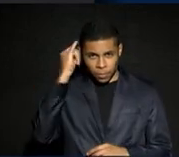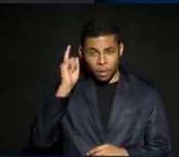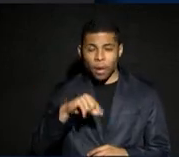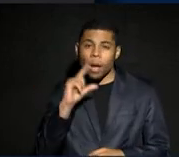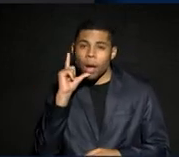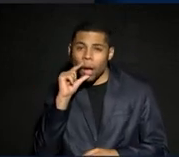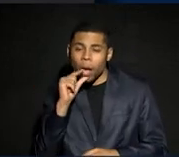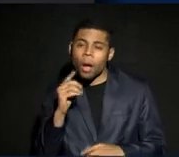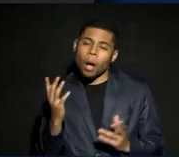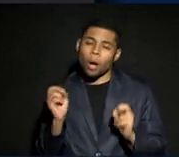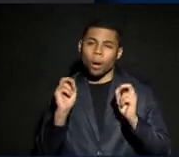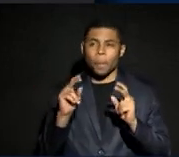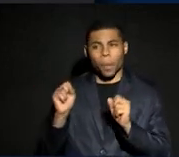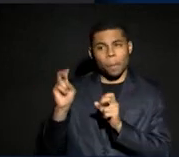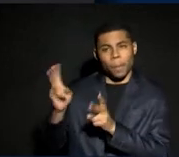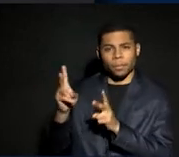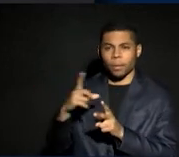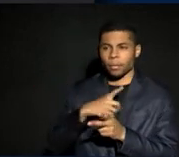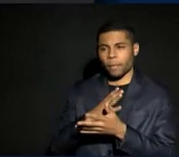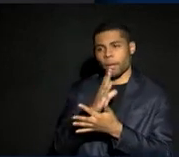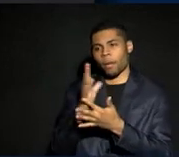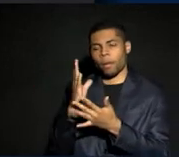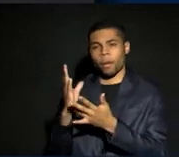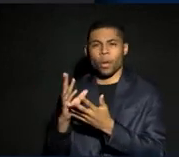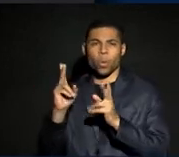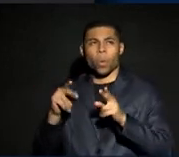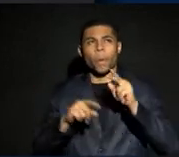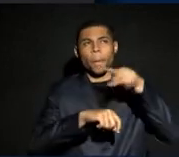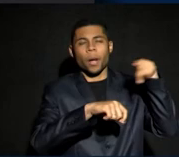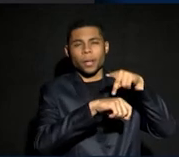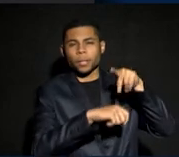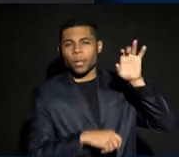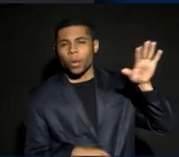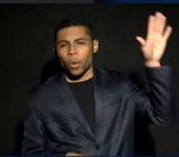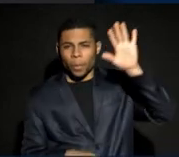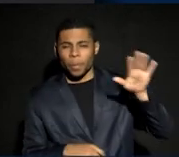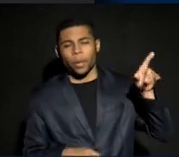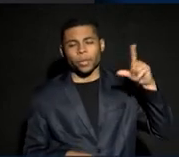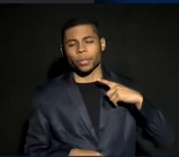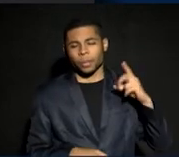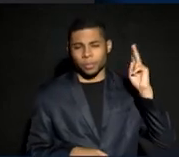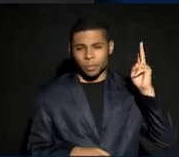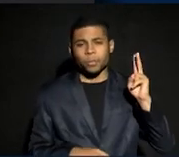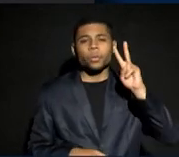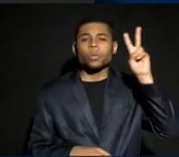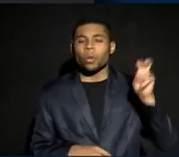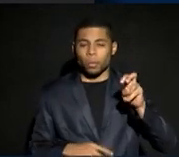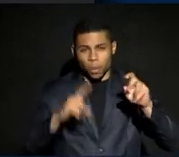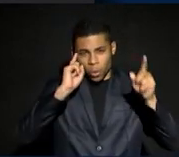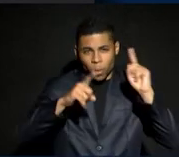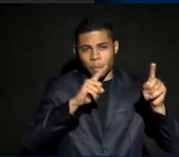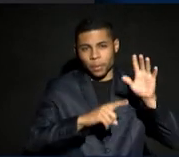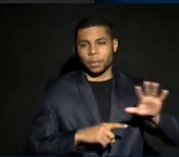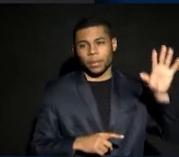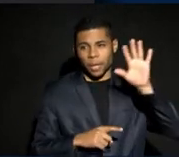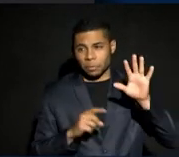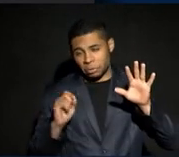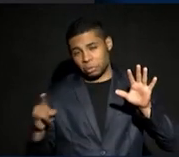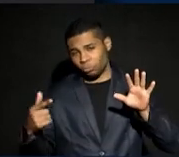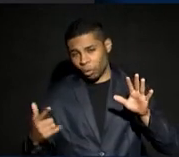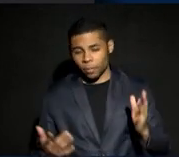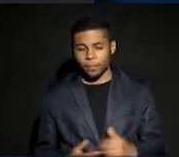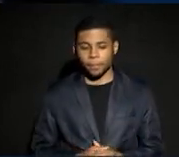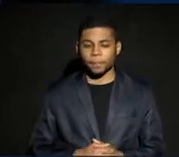a água, você pode manter ela, como vários países europeus mantêm, sob o comando do Estado.